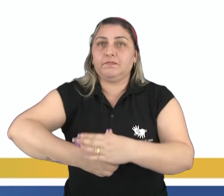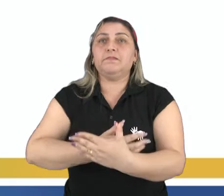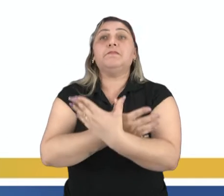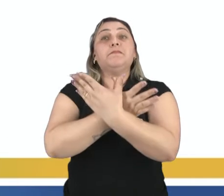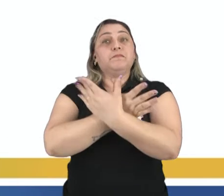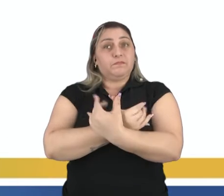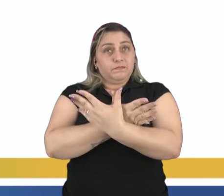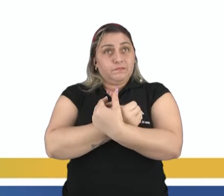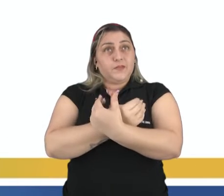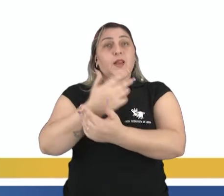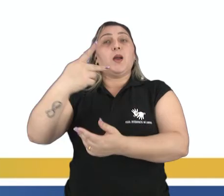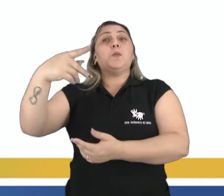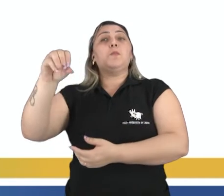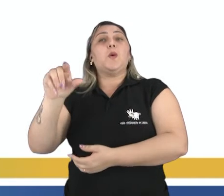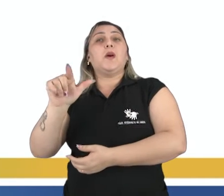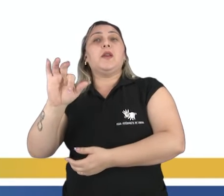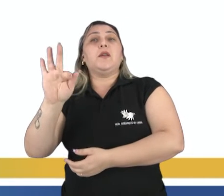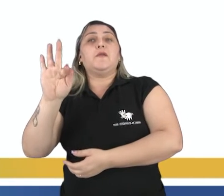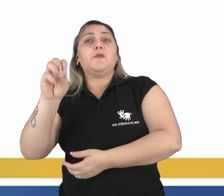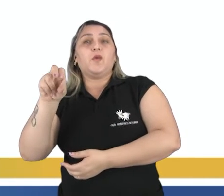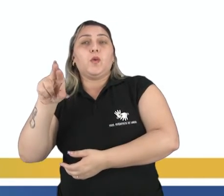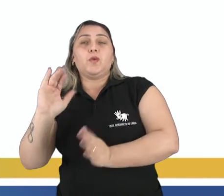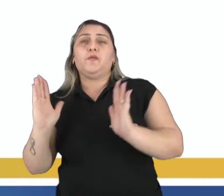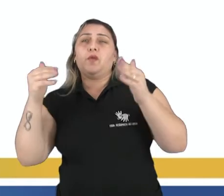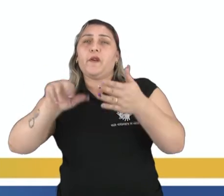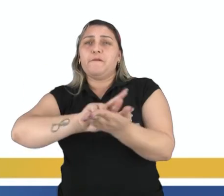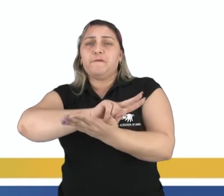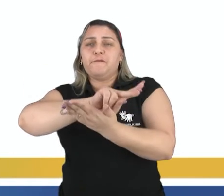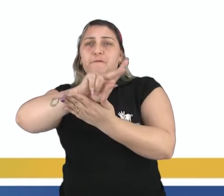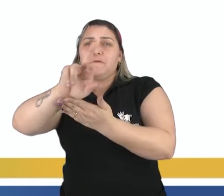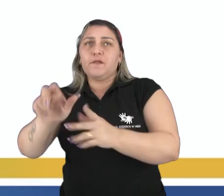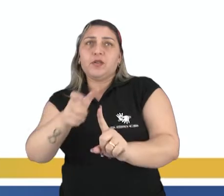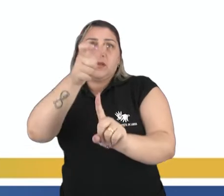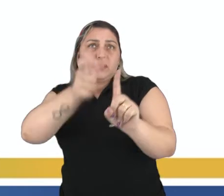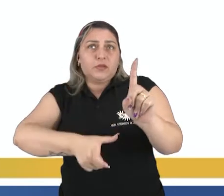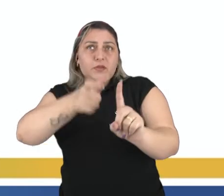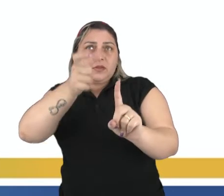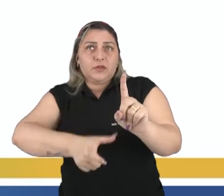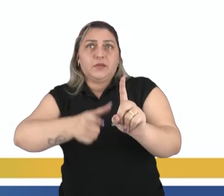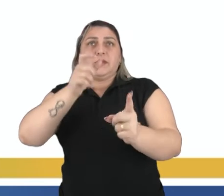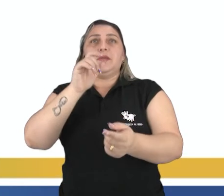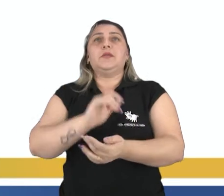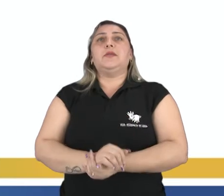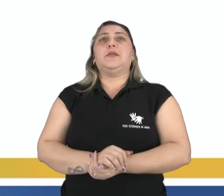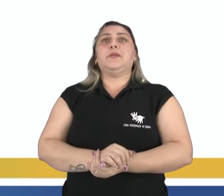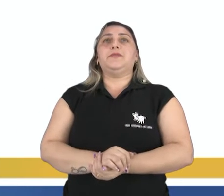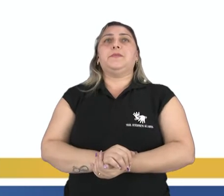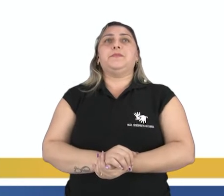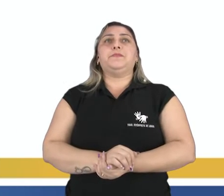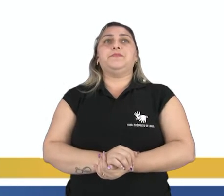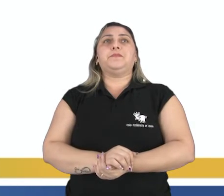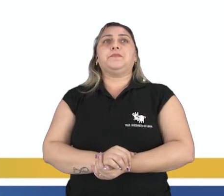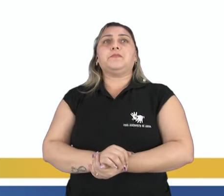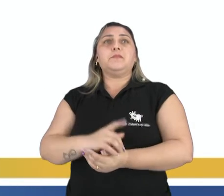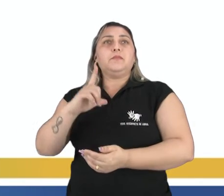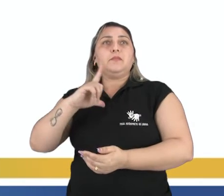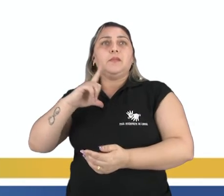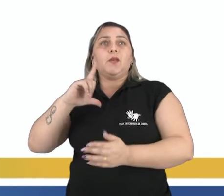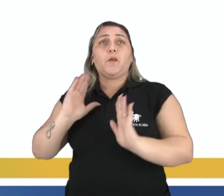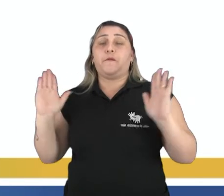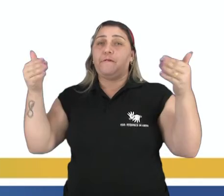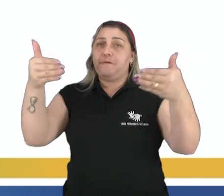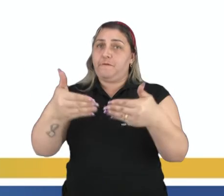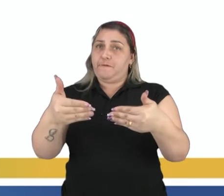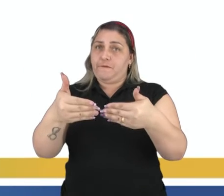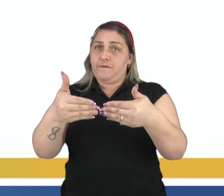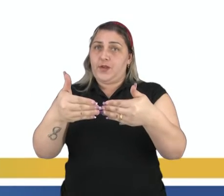o polifônico, que ele já foca em várias personagens, tem vários núcleos ali. Nós temos